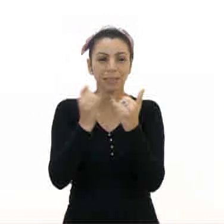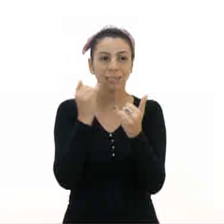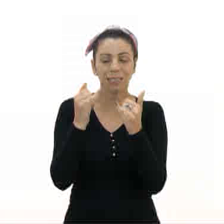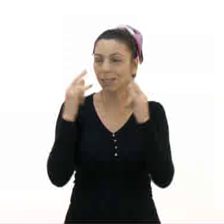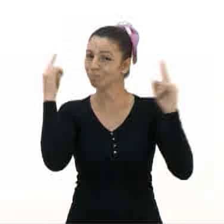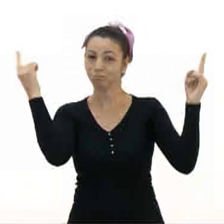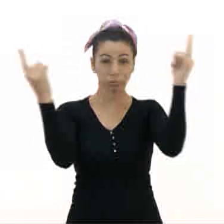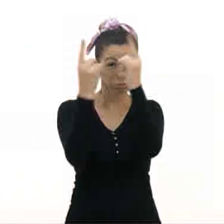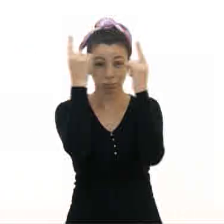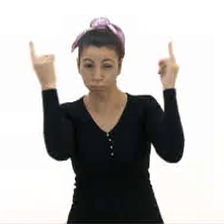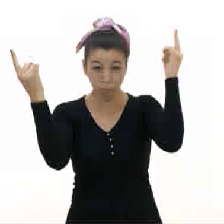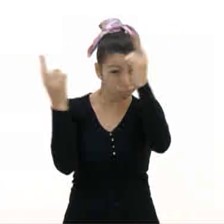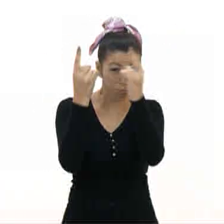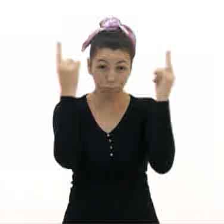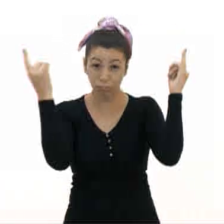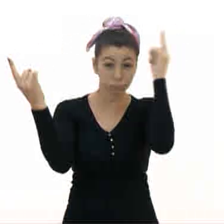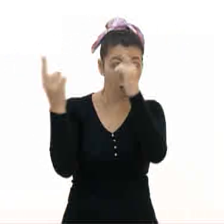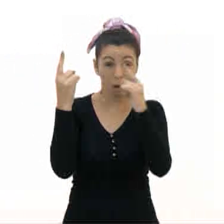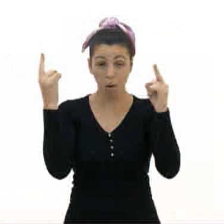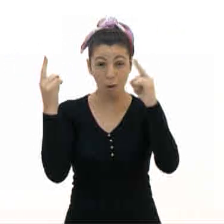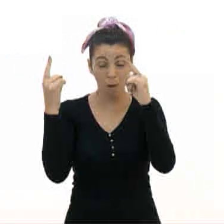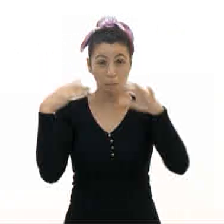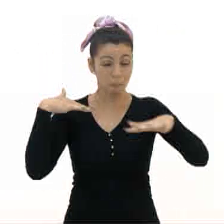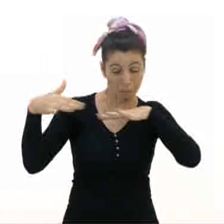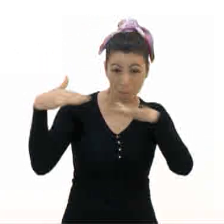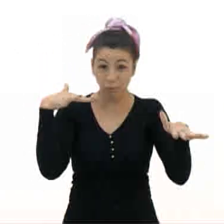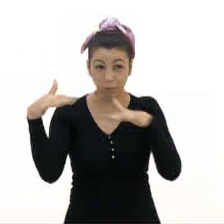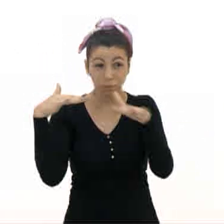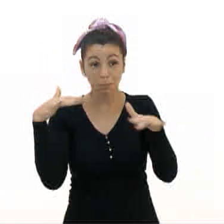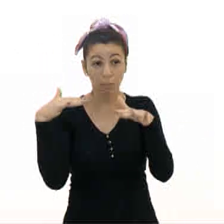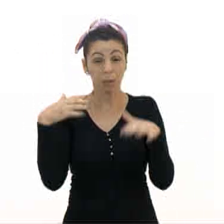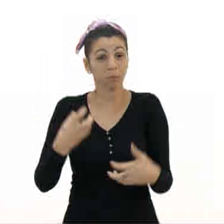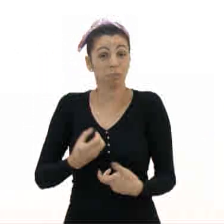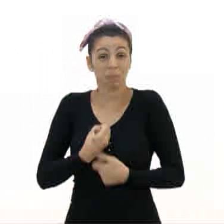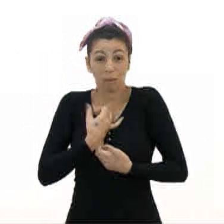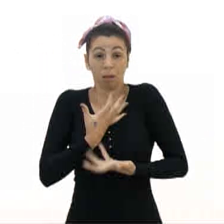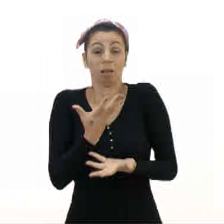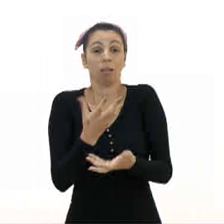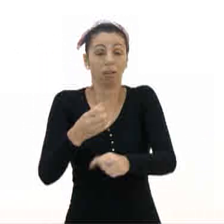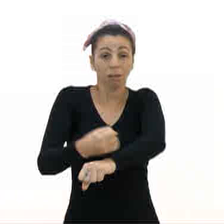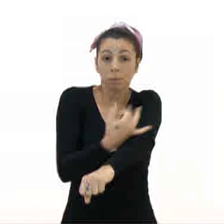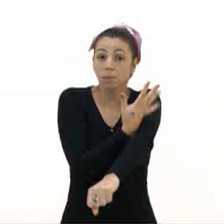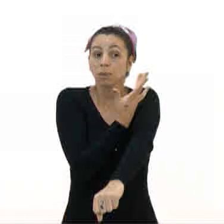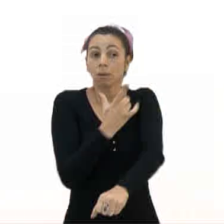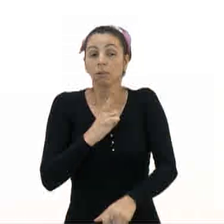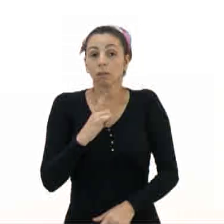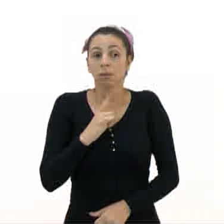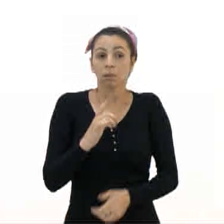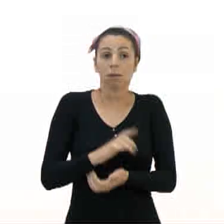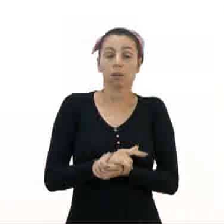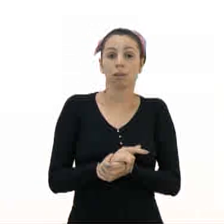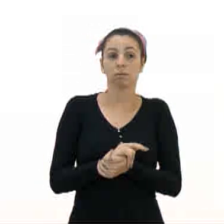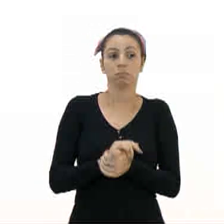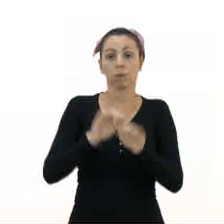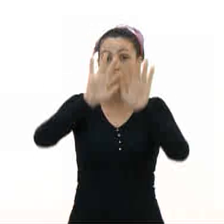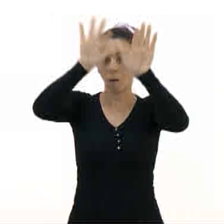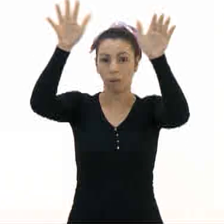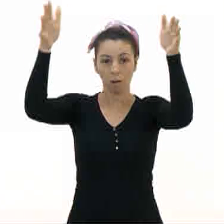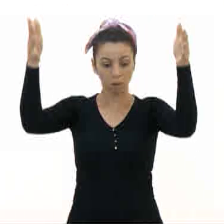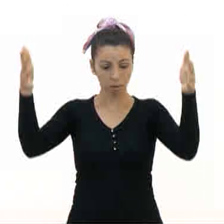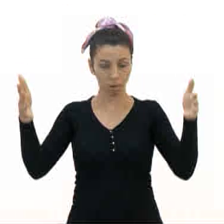centrífuga? As pessoas todas em movimento, muita emoção. Apoteose de Santo Inácio, uma das principais obras